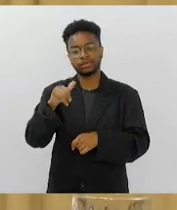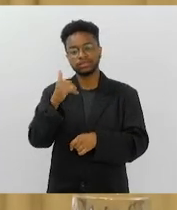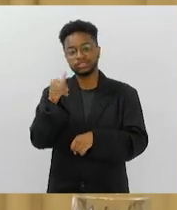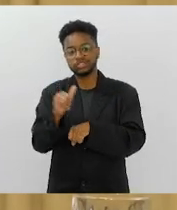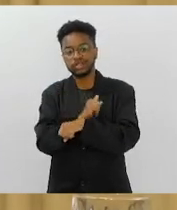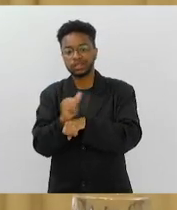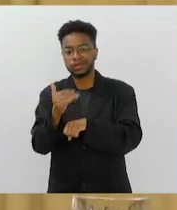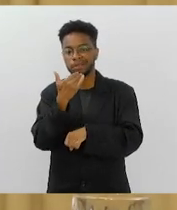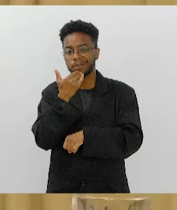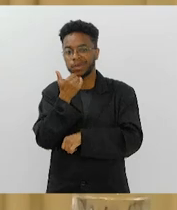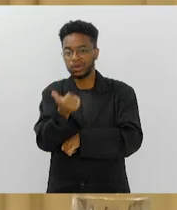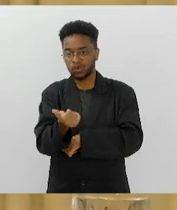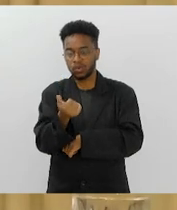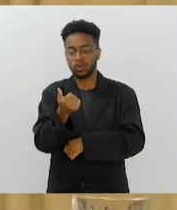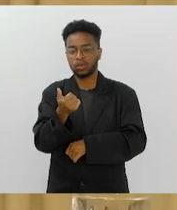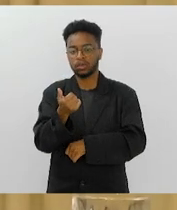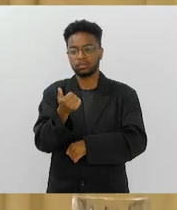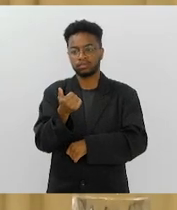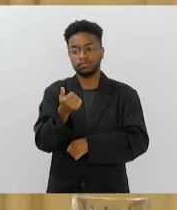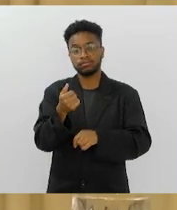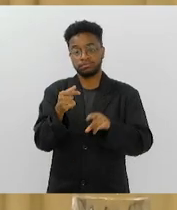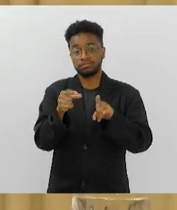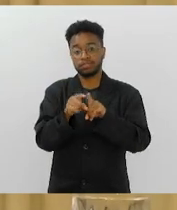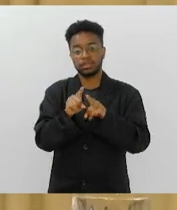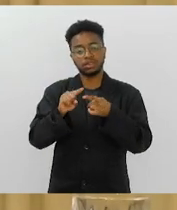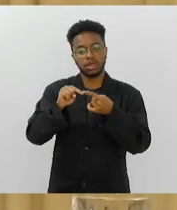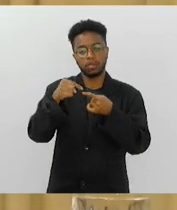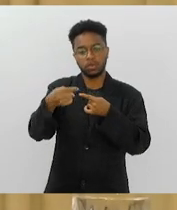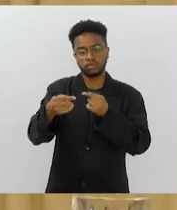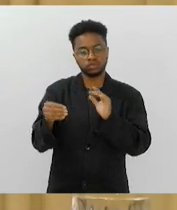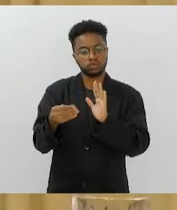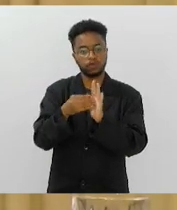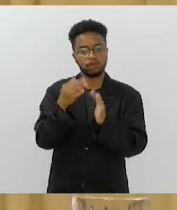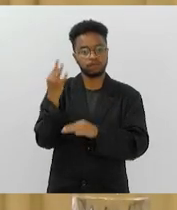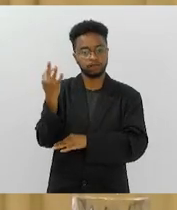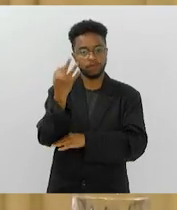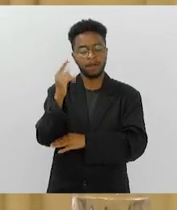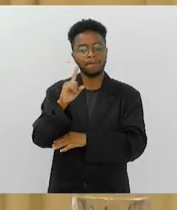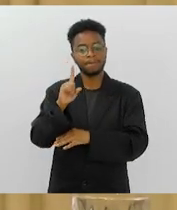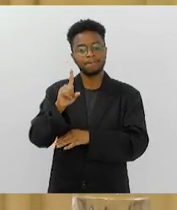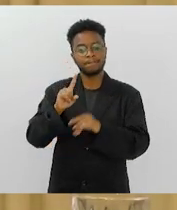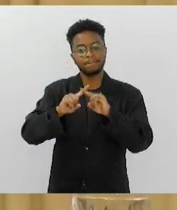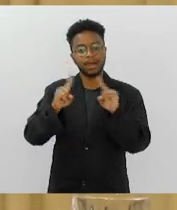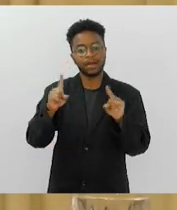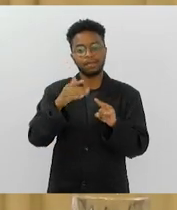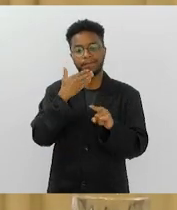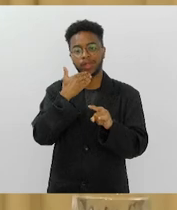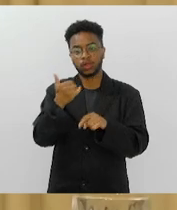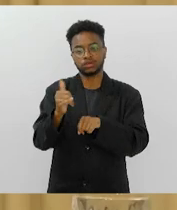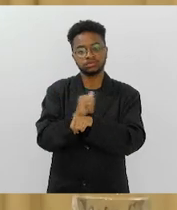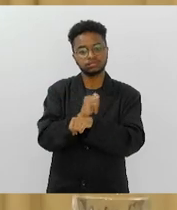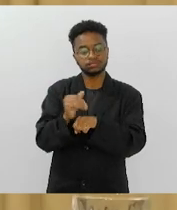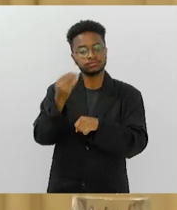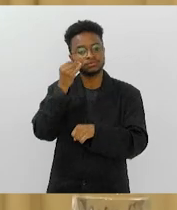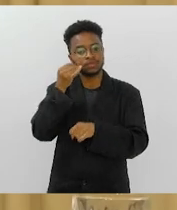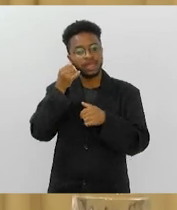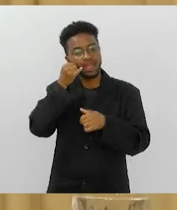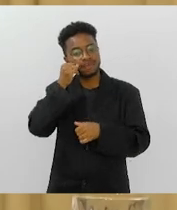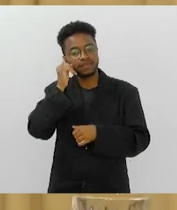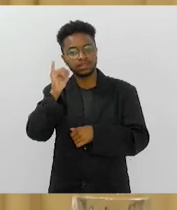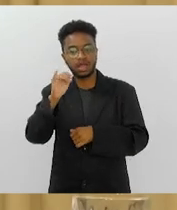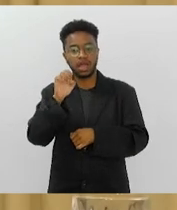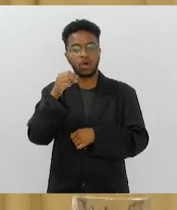eficiente, até que depois se formalize, de se adotar medidas para prevenir, para neutralizar,